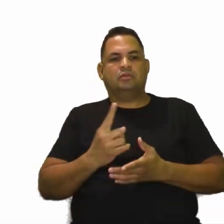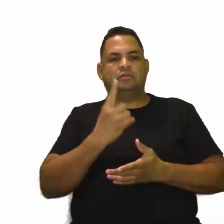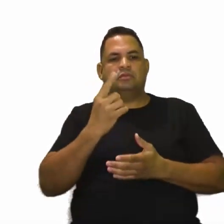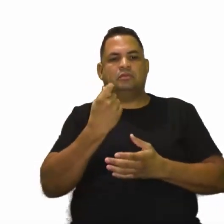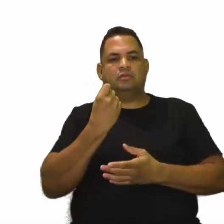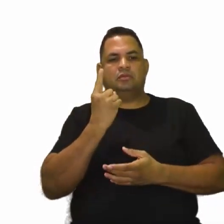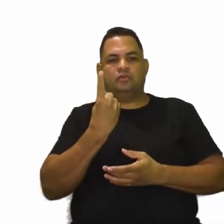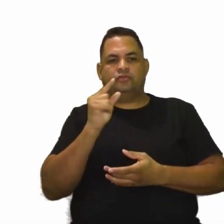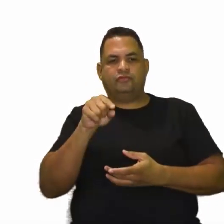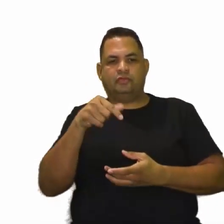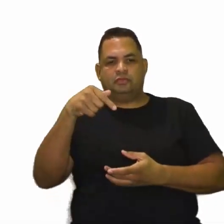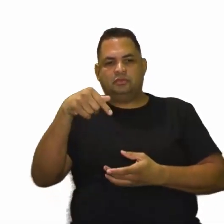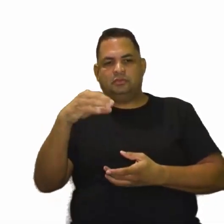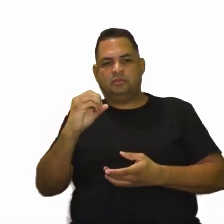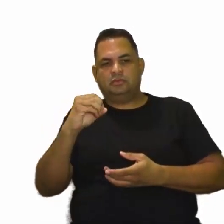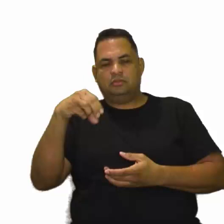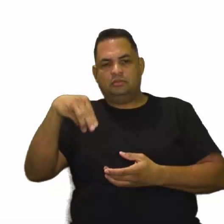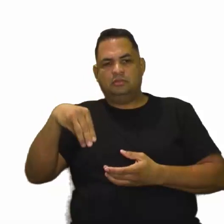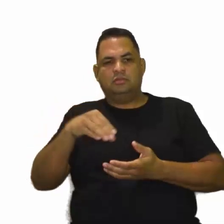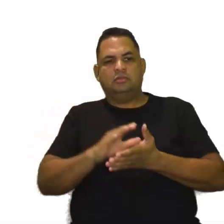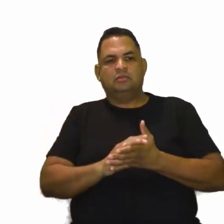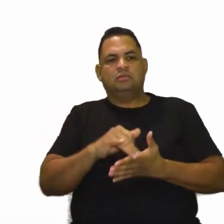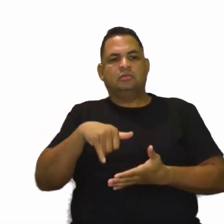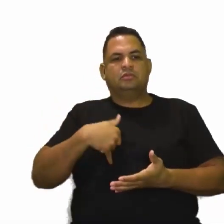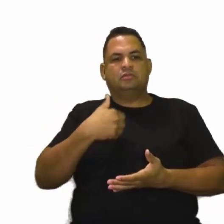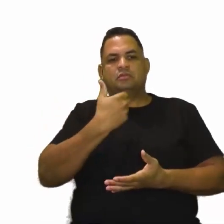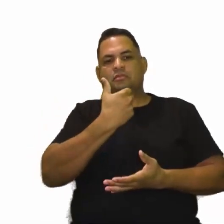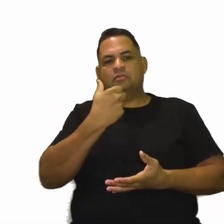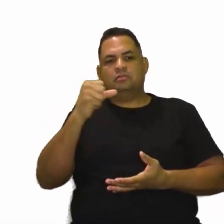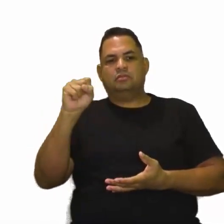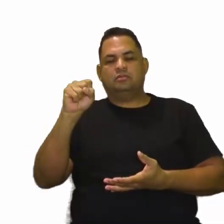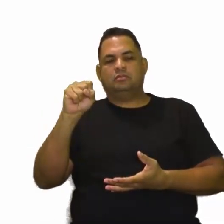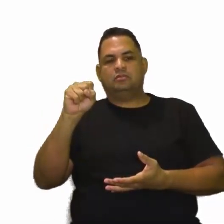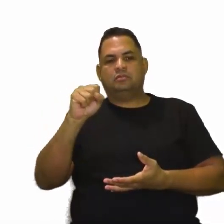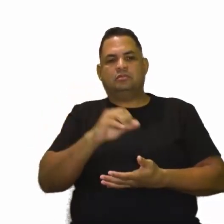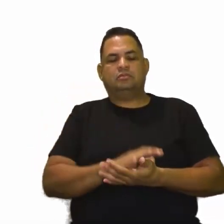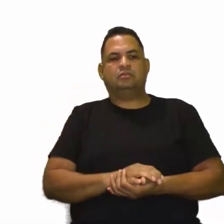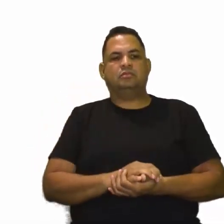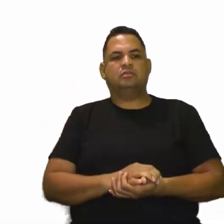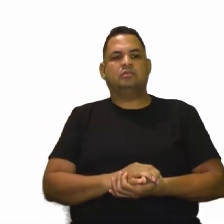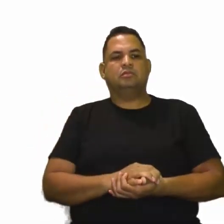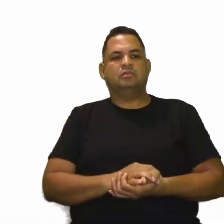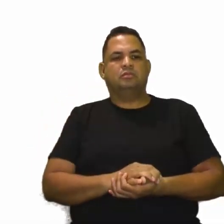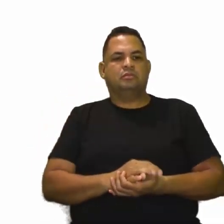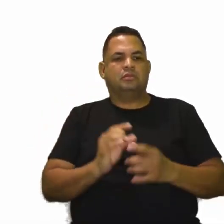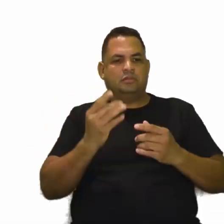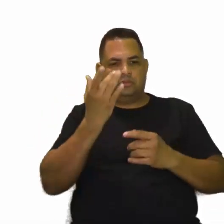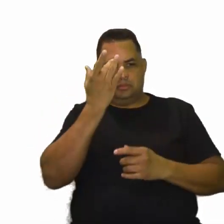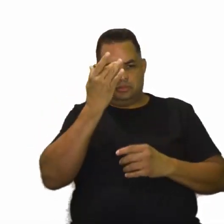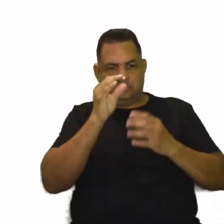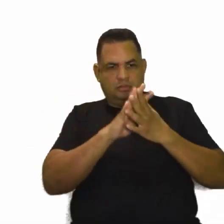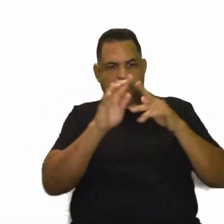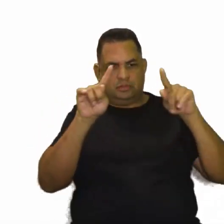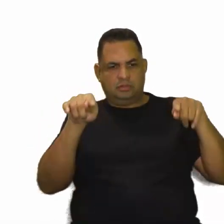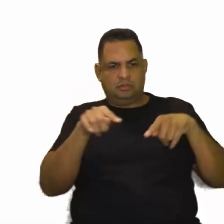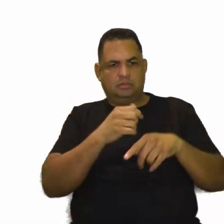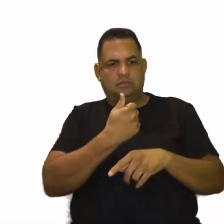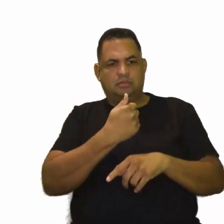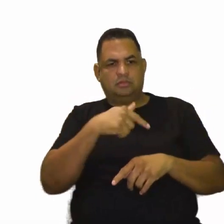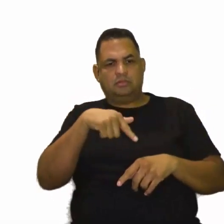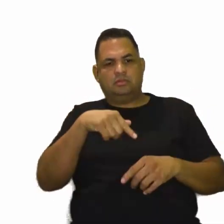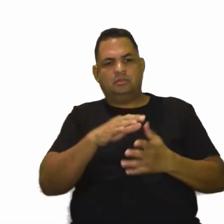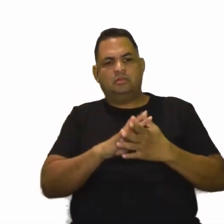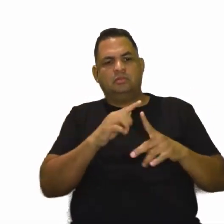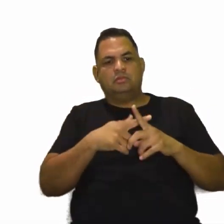estatura 1,70 e a idade de João 18 anos. Joguei na fórmula.